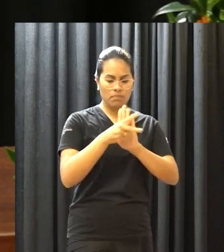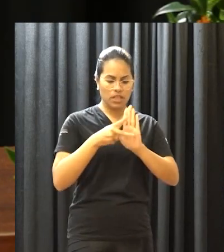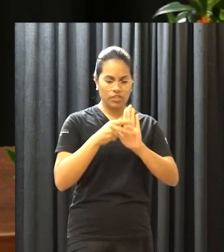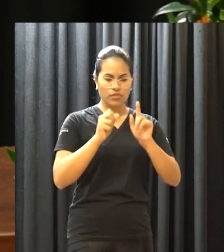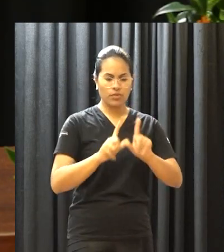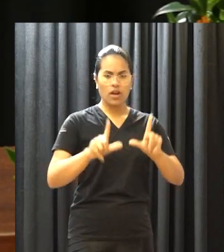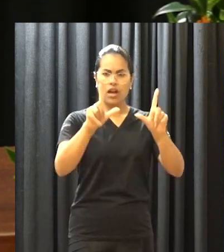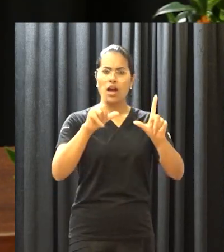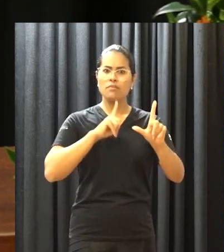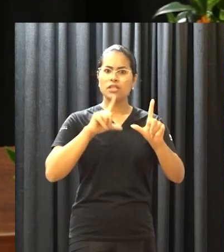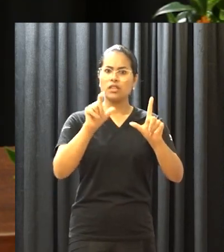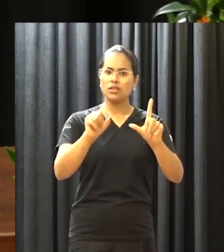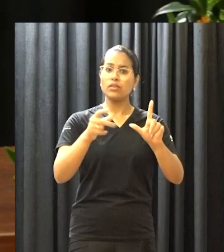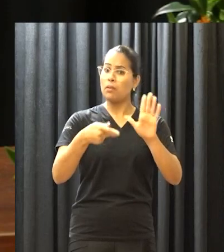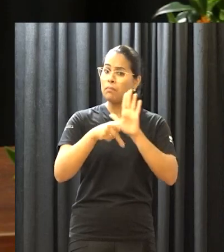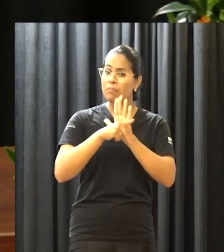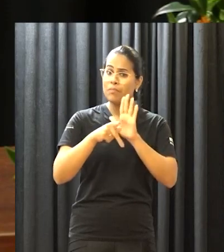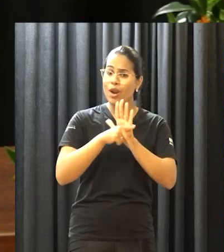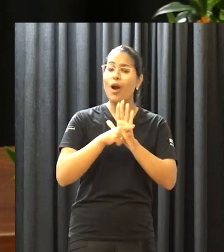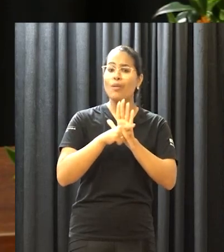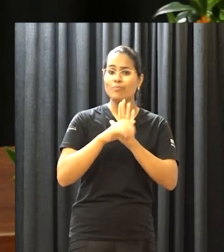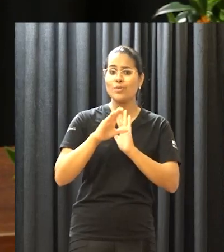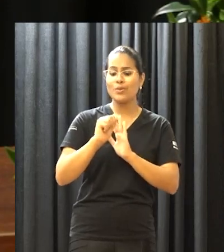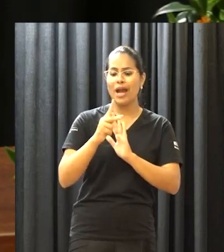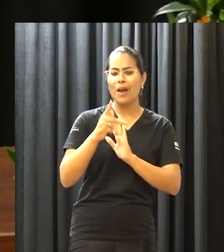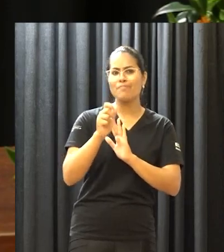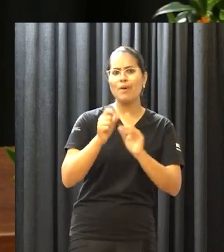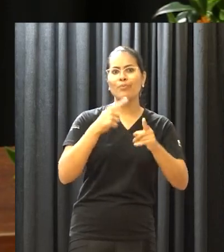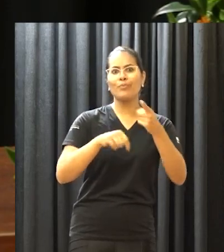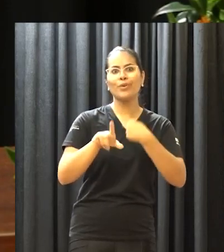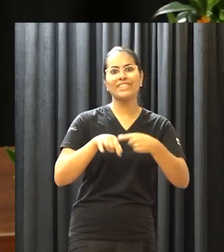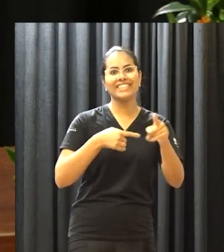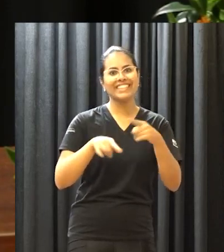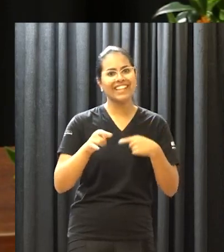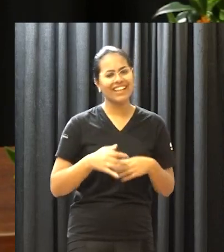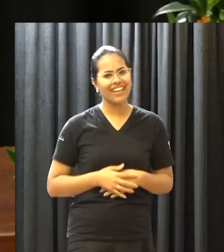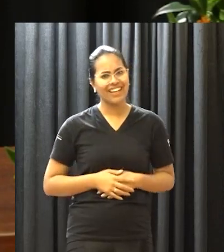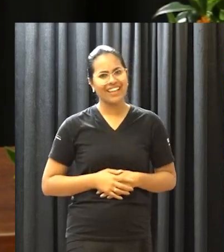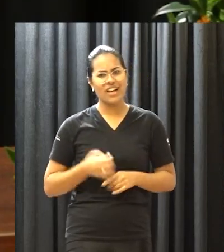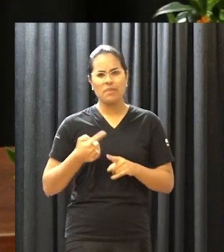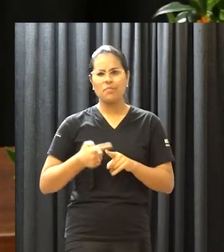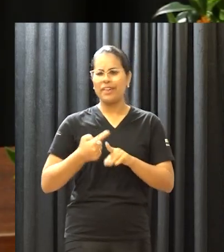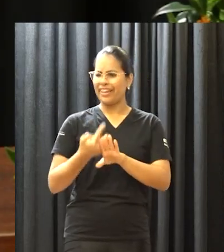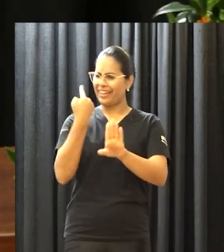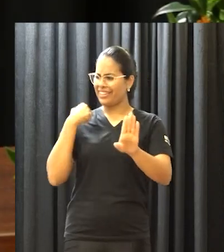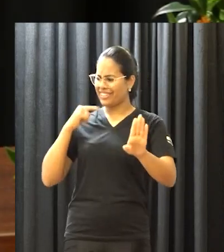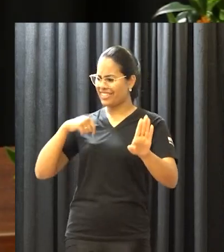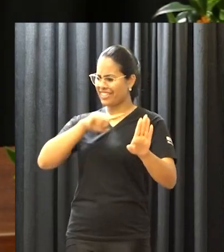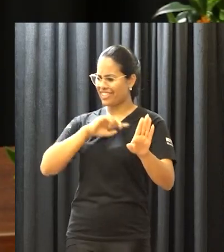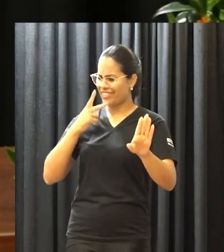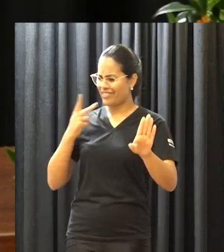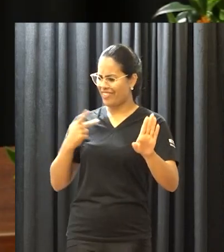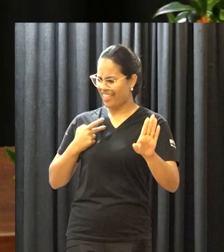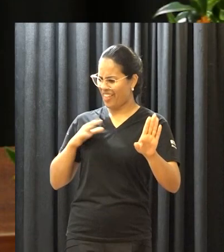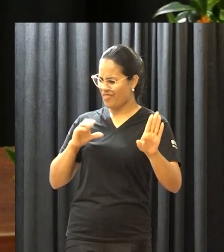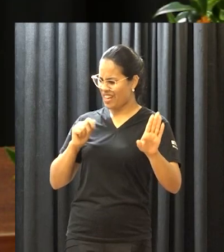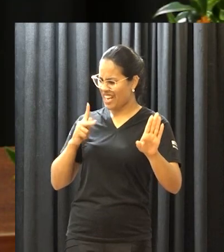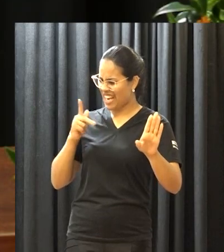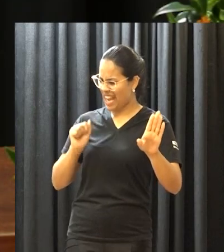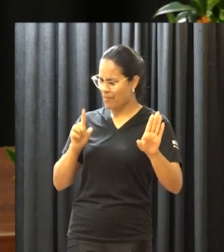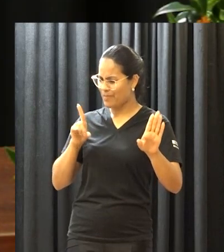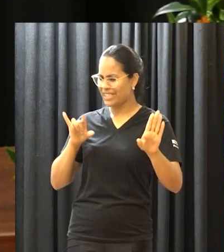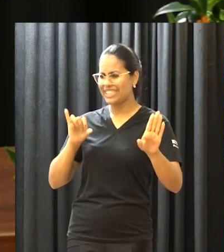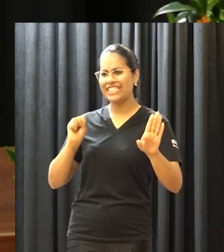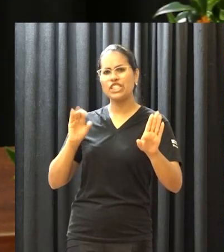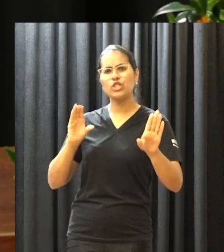É essa imagem que aparece. O nome disso é como, acho como antigamente a gente falava, a capa do disco, né? Não é tipo uma capa do disco,